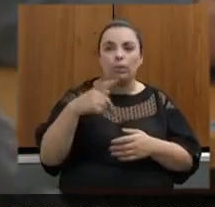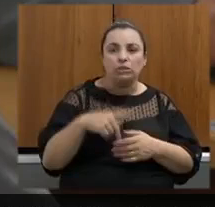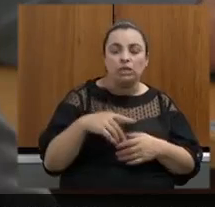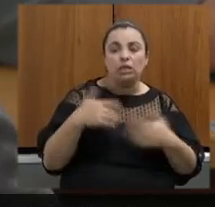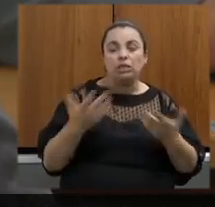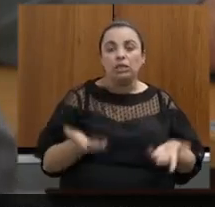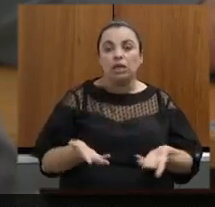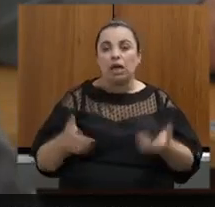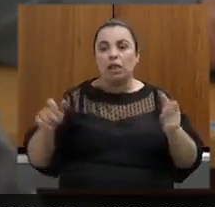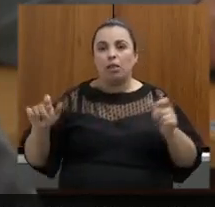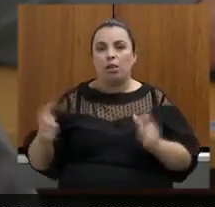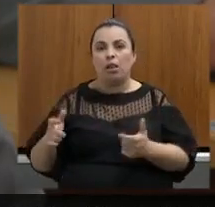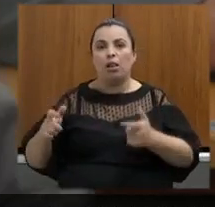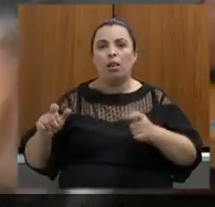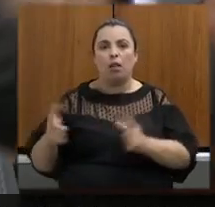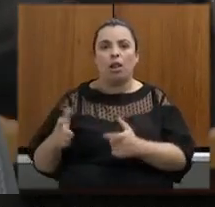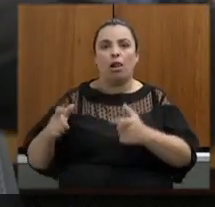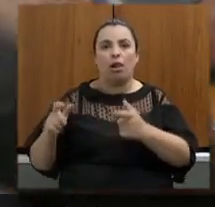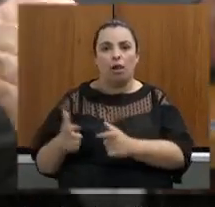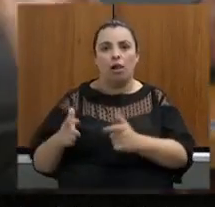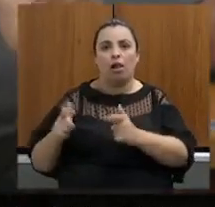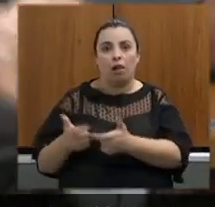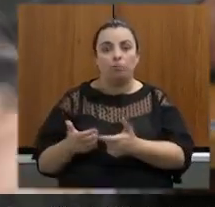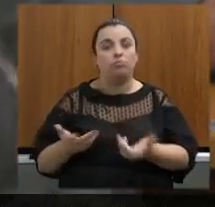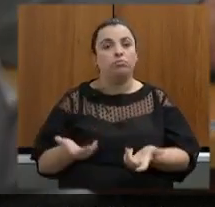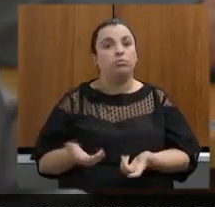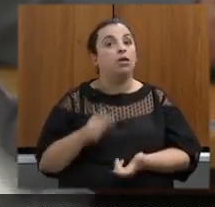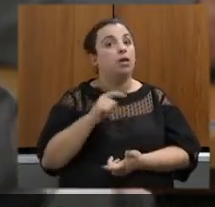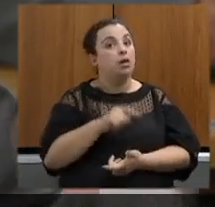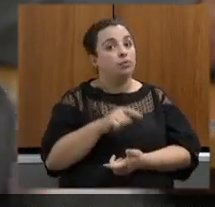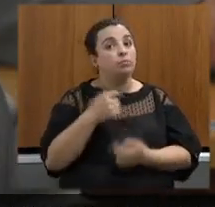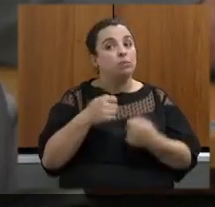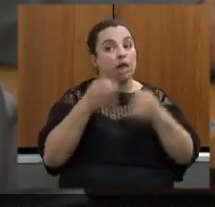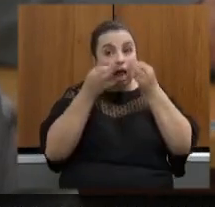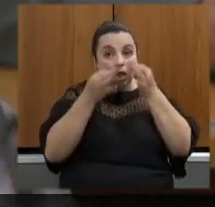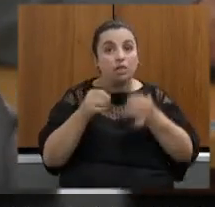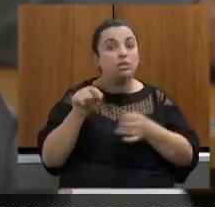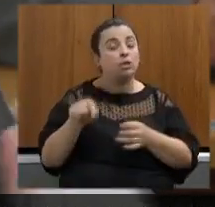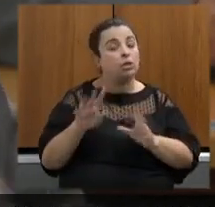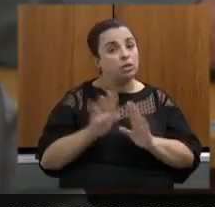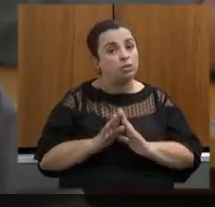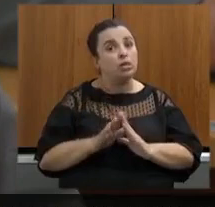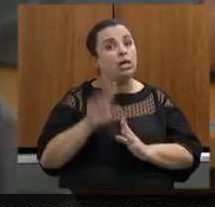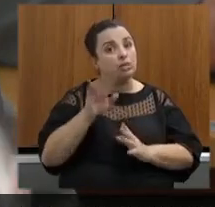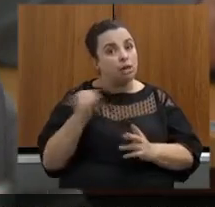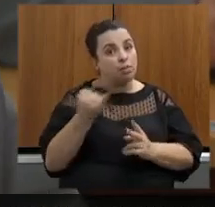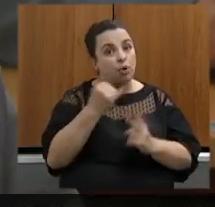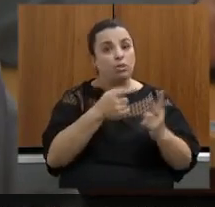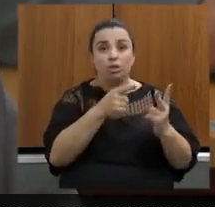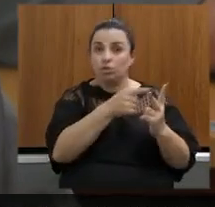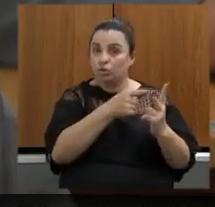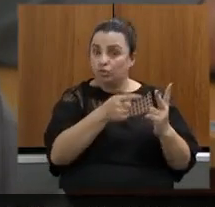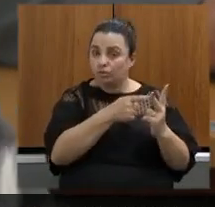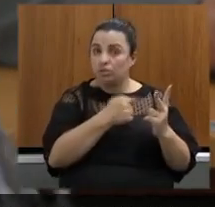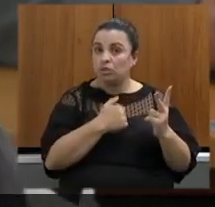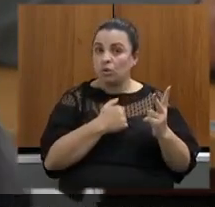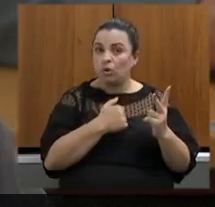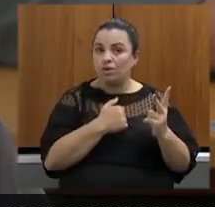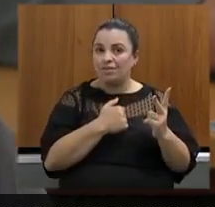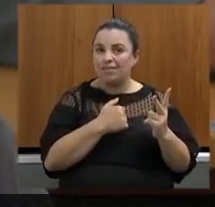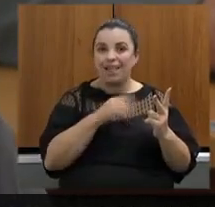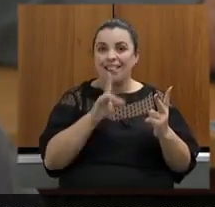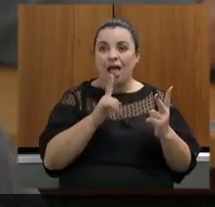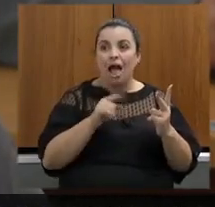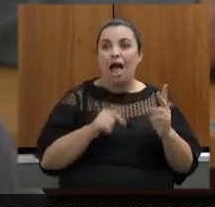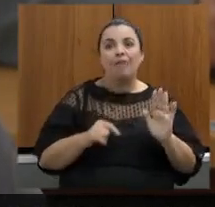uma tchau tchau com esse ponto isso é fundamental que a senhora Secretário é antes de levantar o carimbando